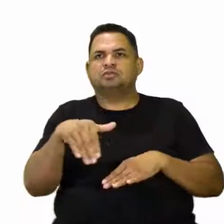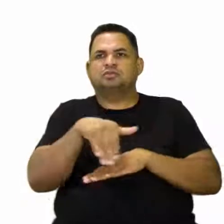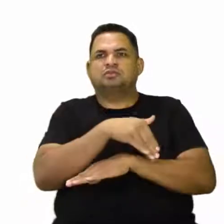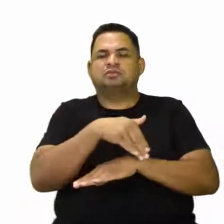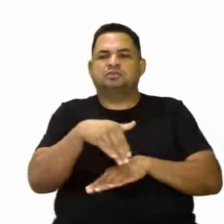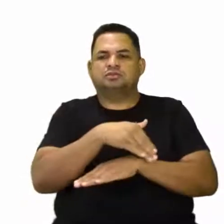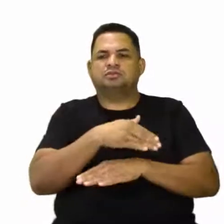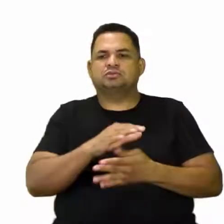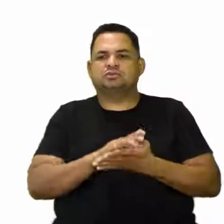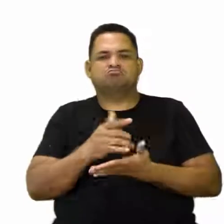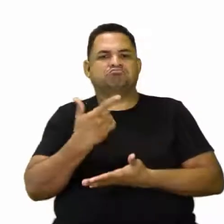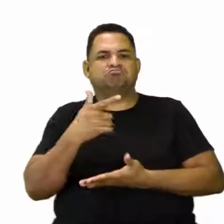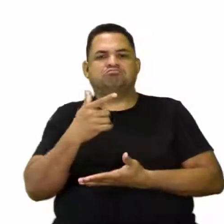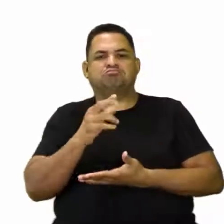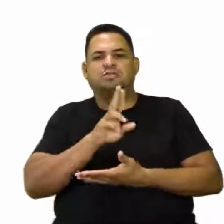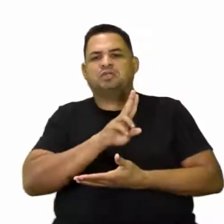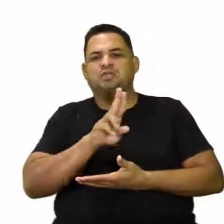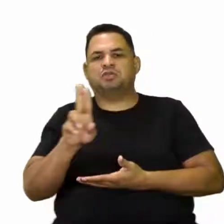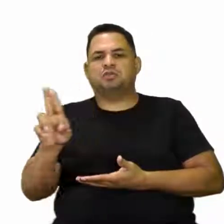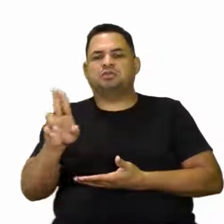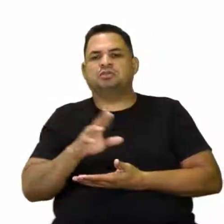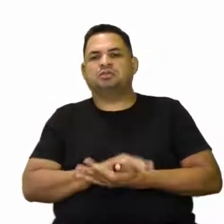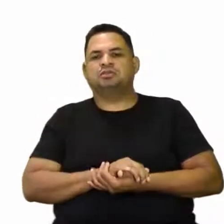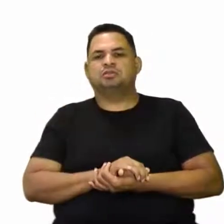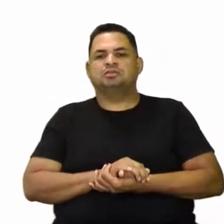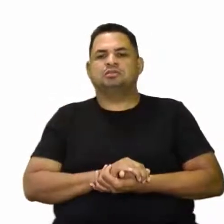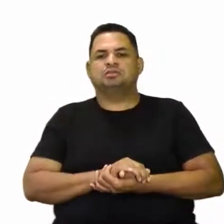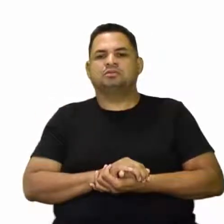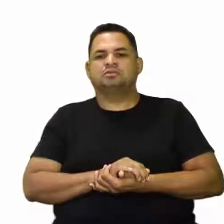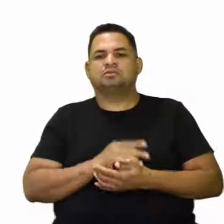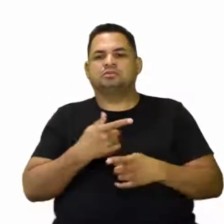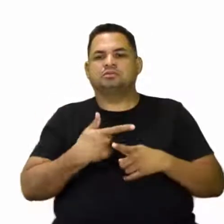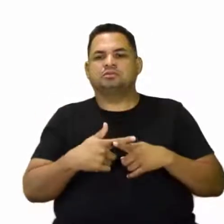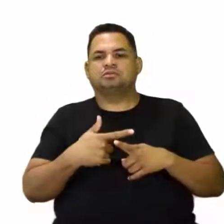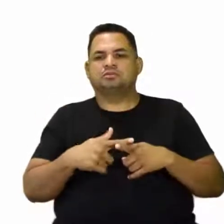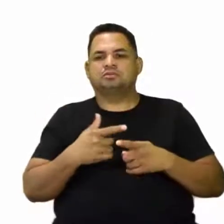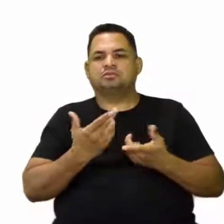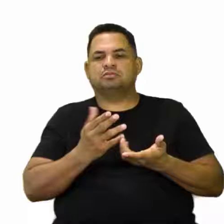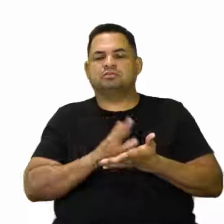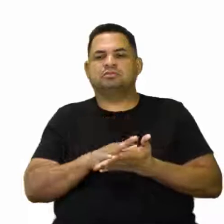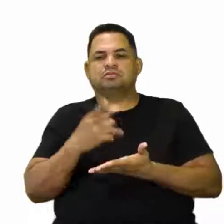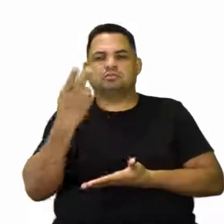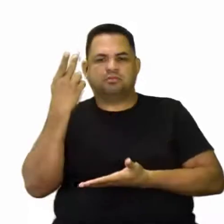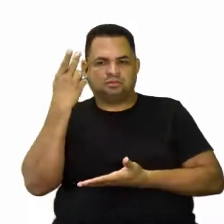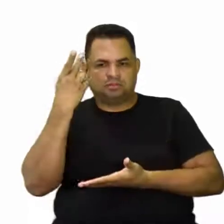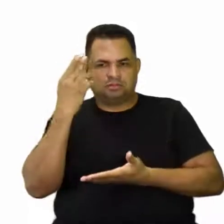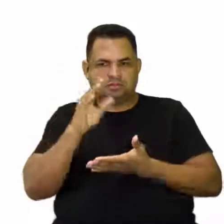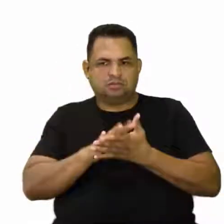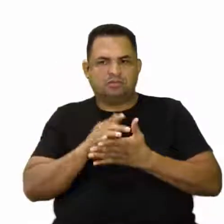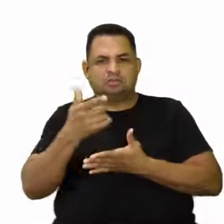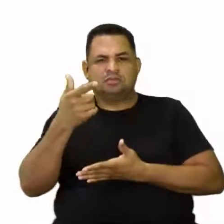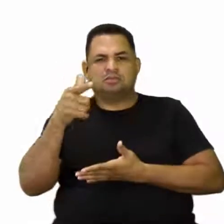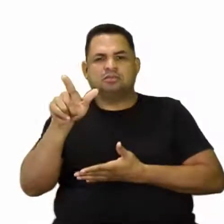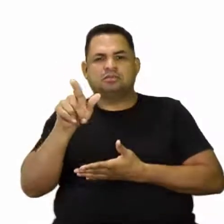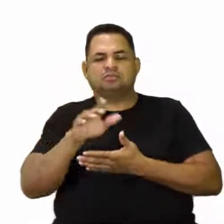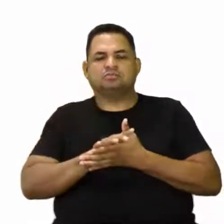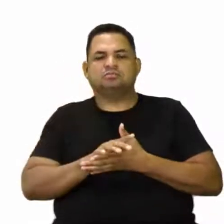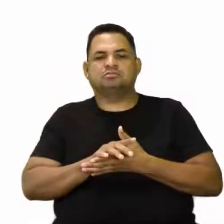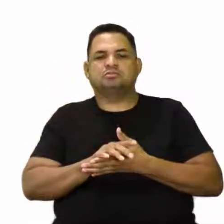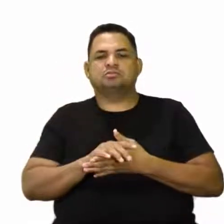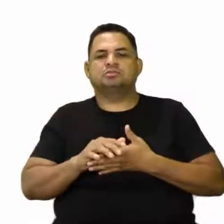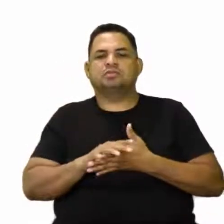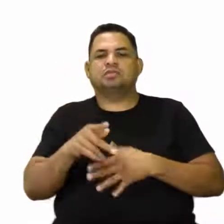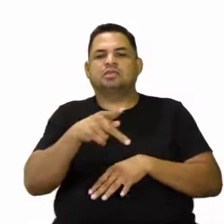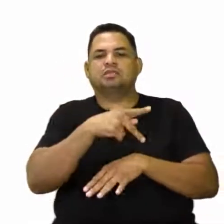têm nome. Olha que legal. Então, é um problema que é comum em outros países